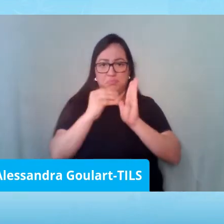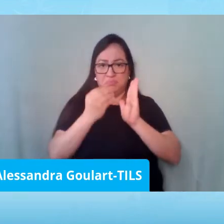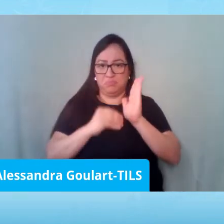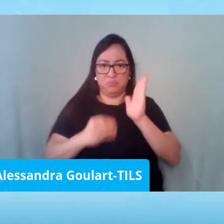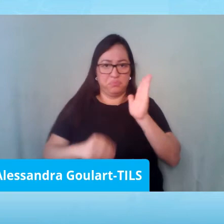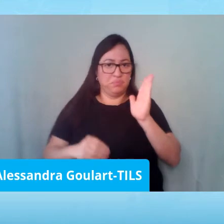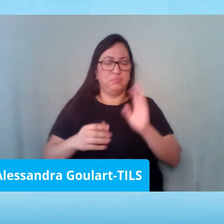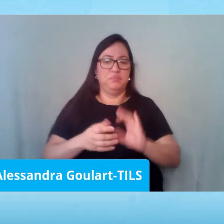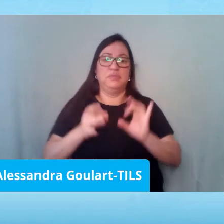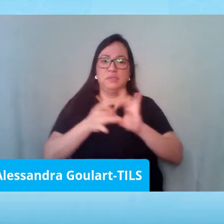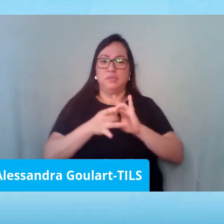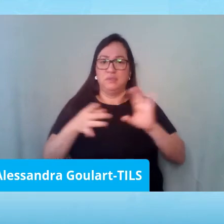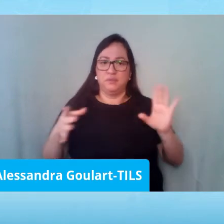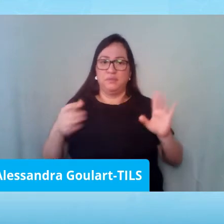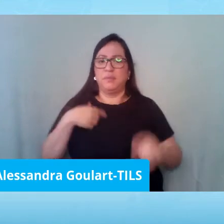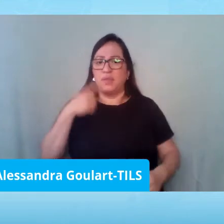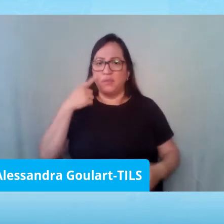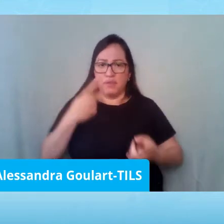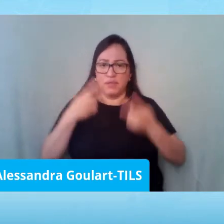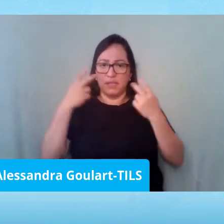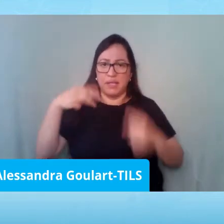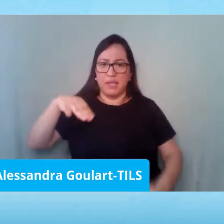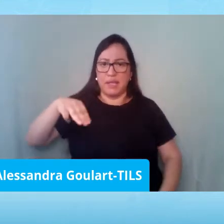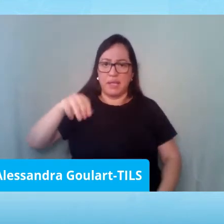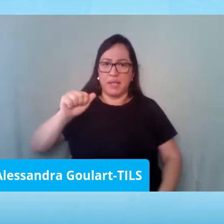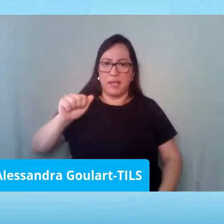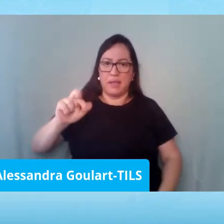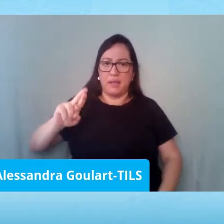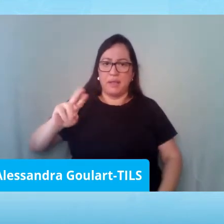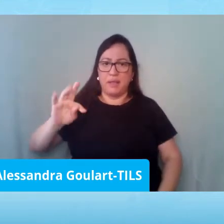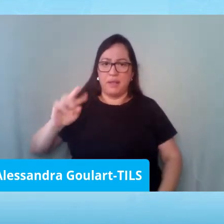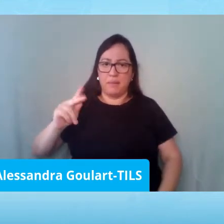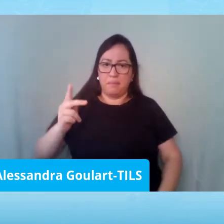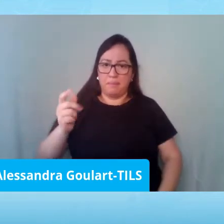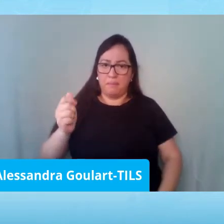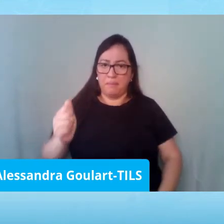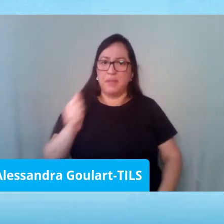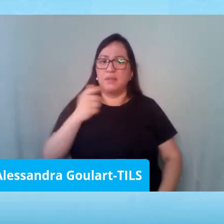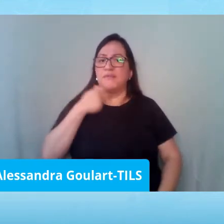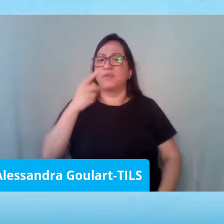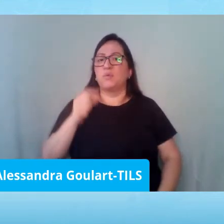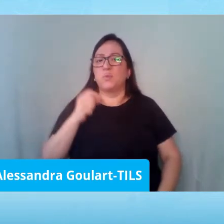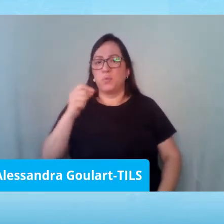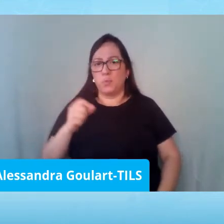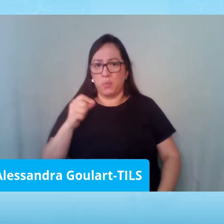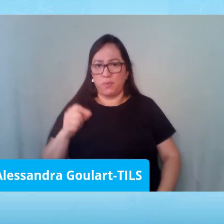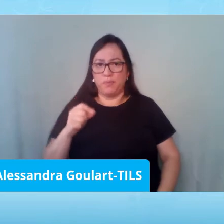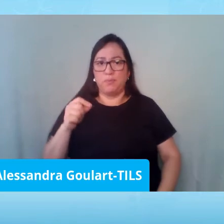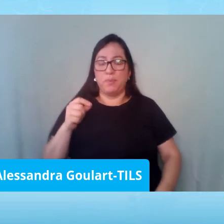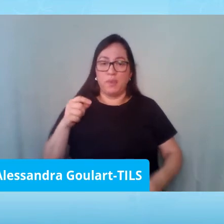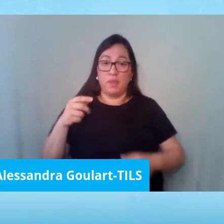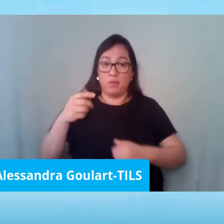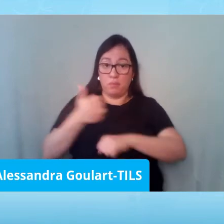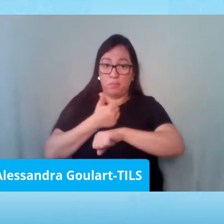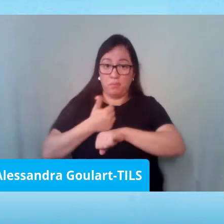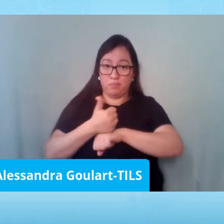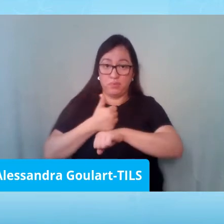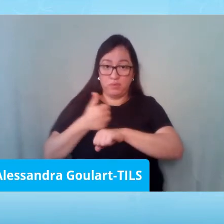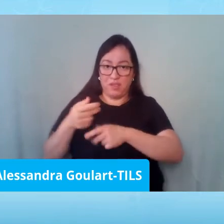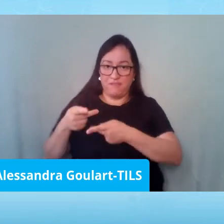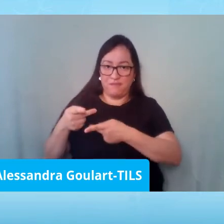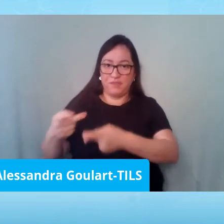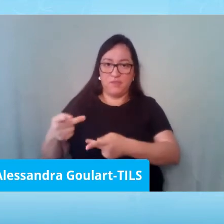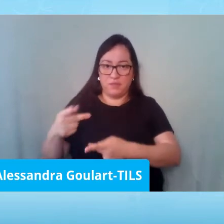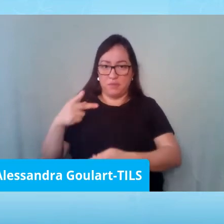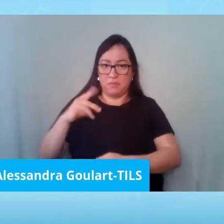interessante que a Marta de Almeida, ela colocou assim, os visitadores PIN, PCF, né,